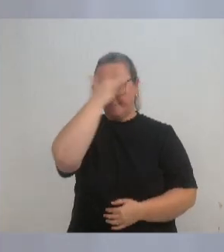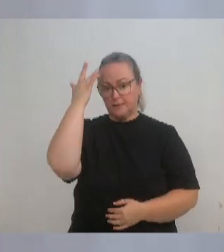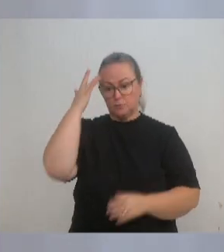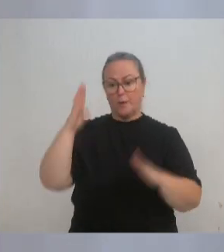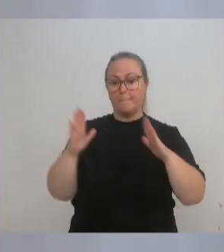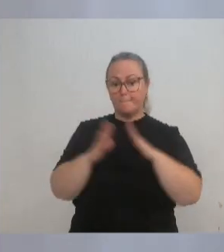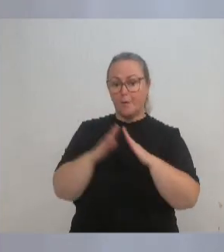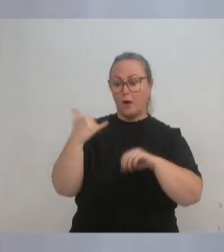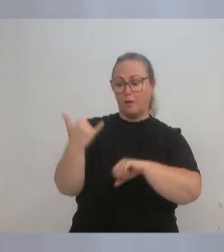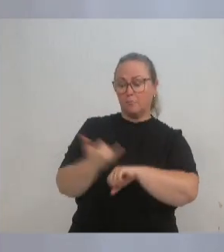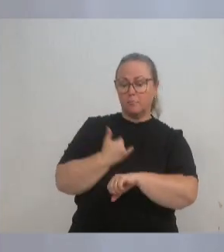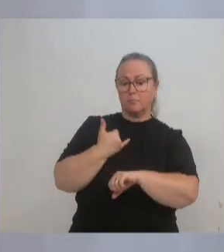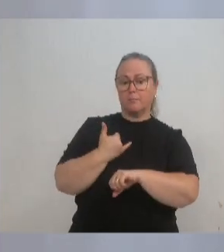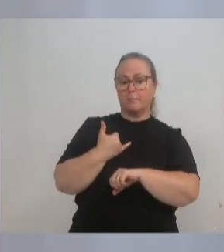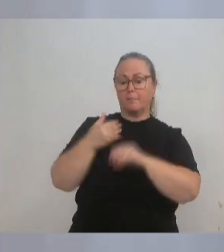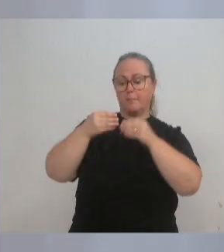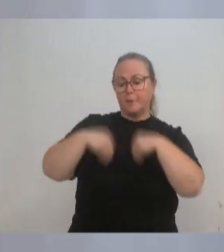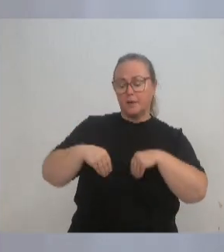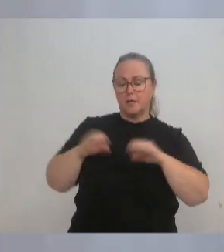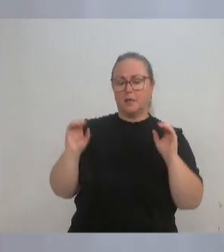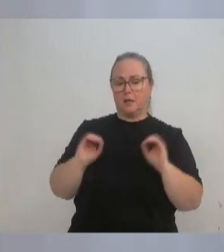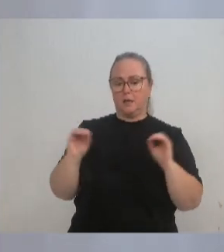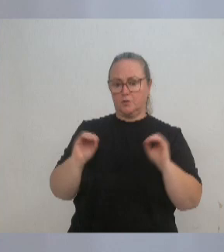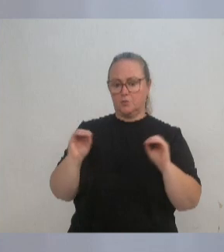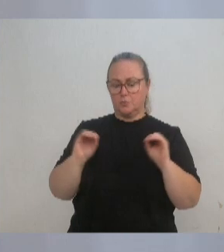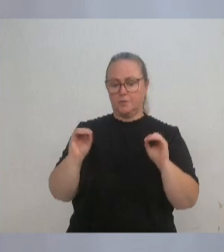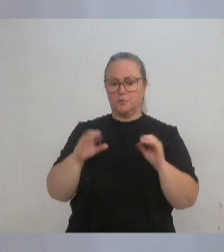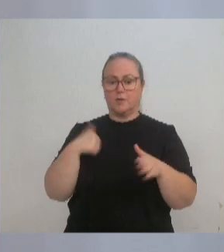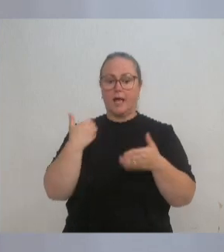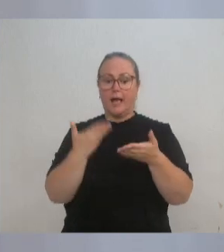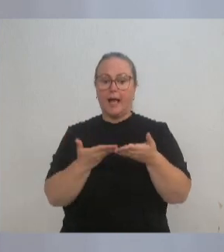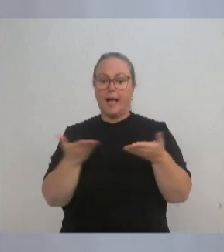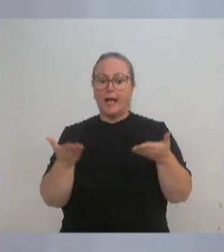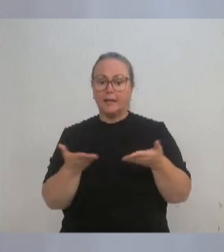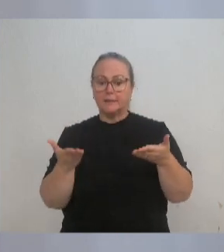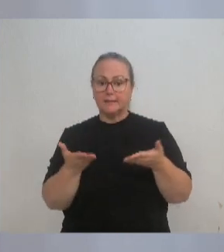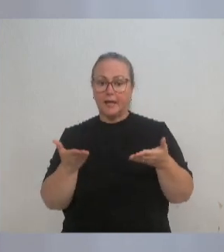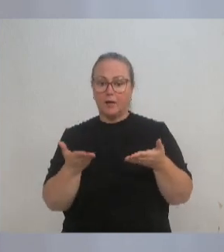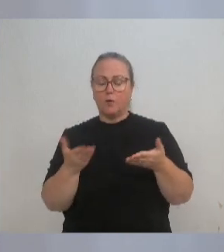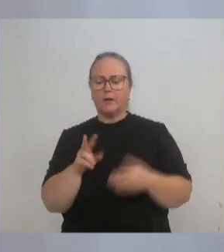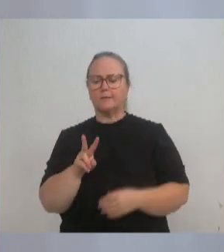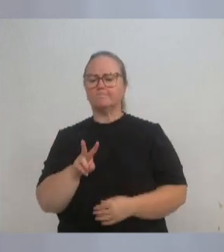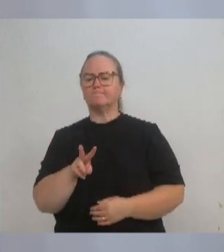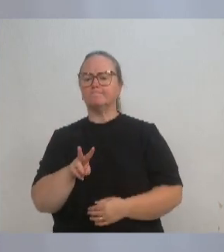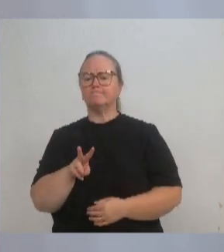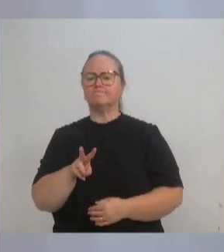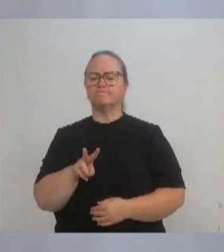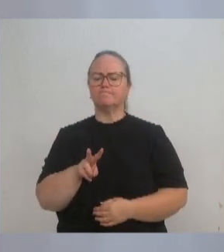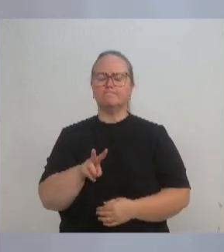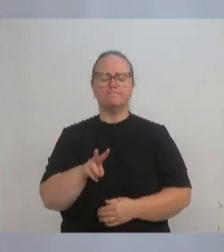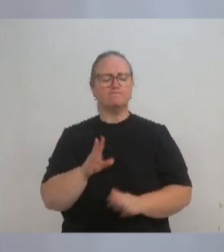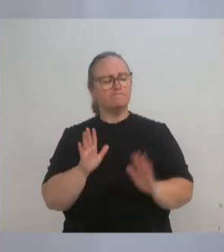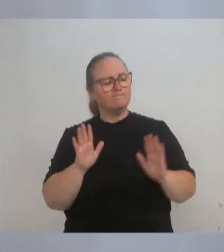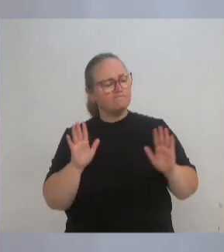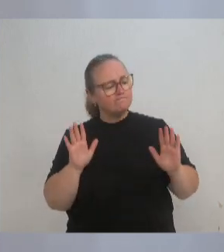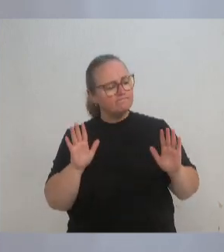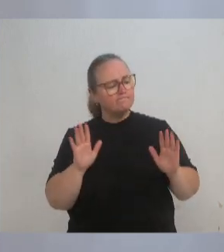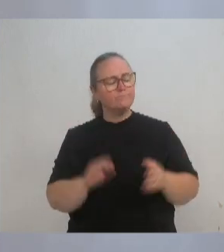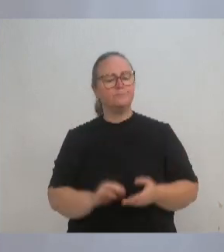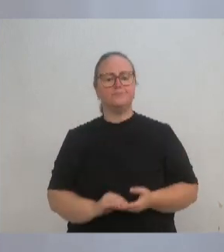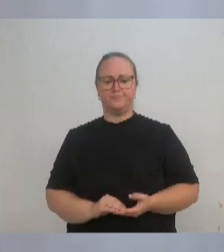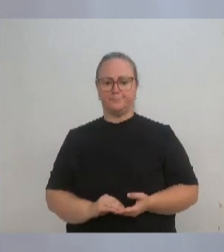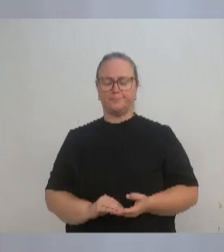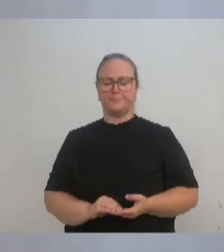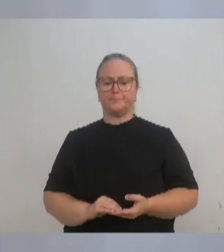serem lesados. Por enquanto, não vejo com bons olhos algumas situações contratuais, mas não